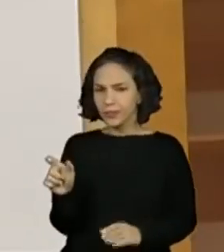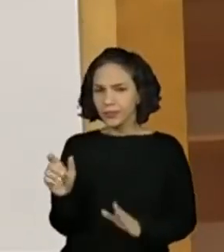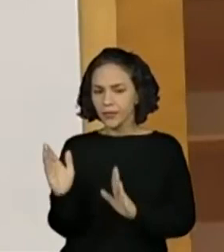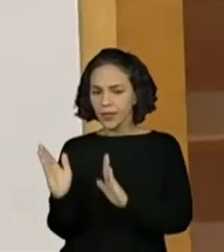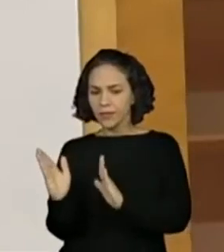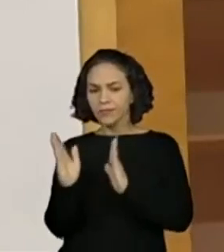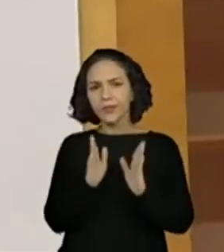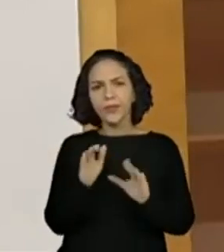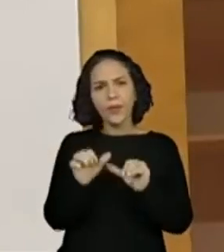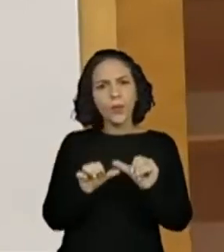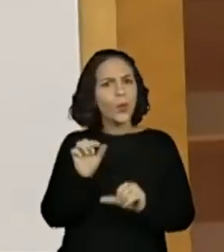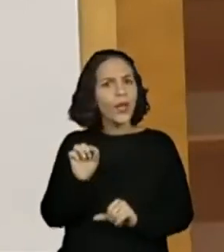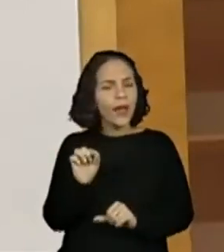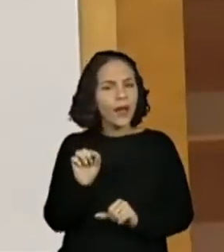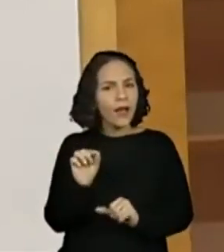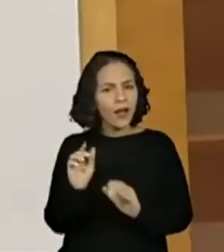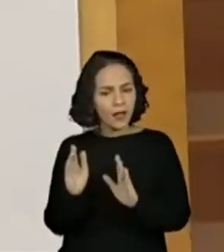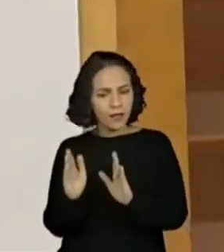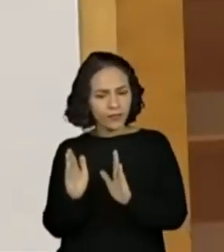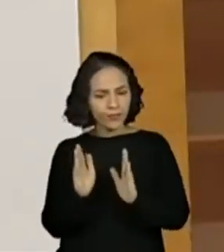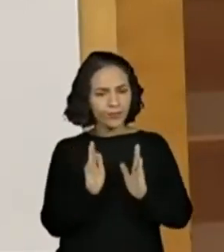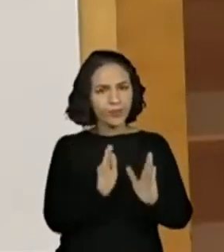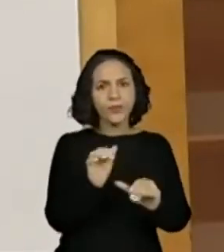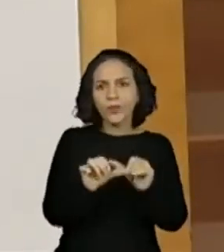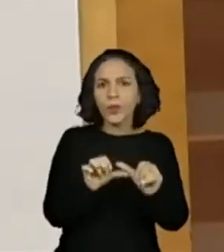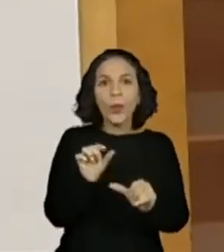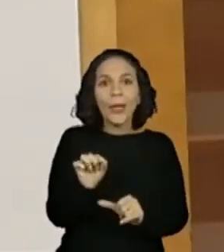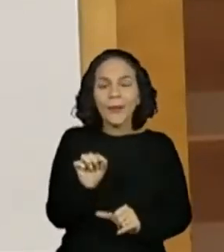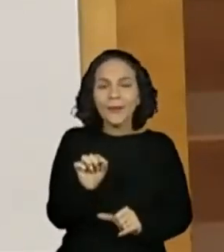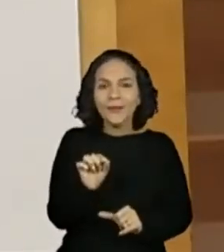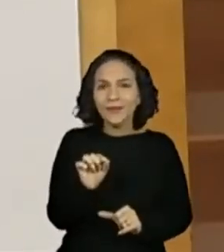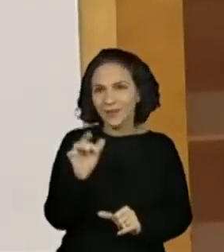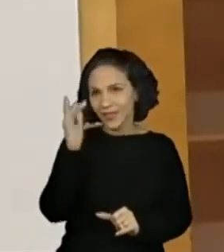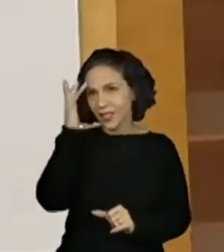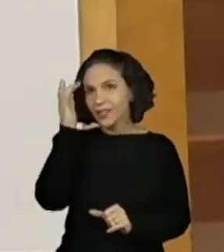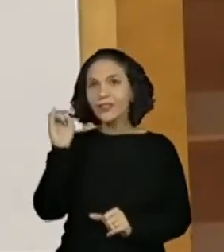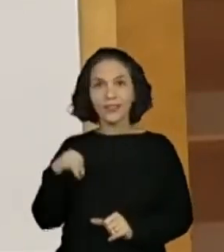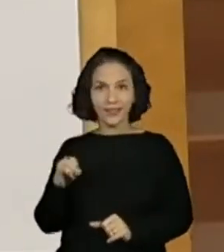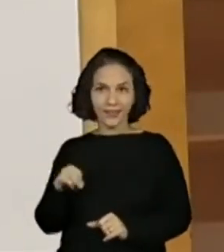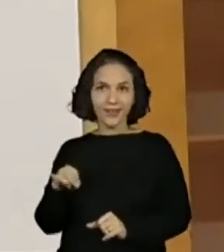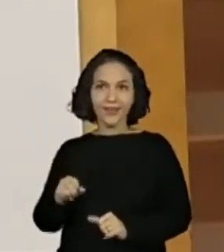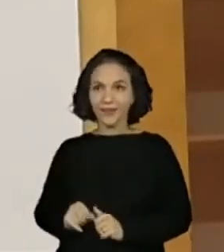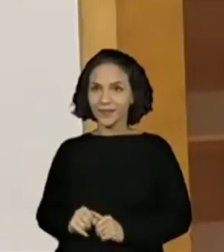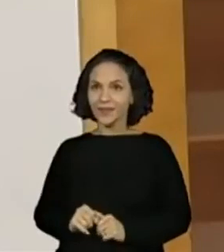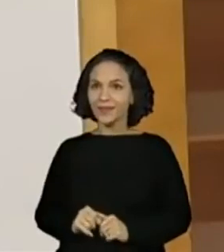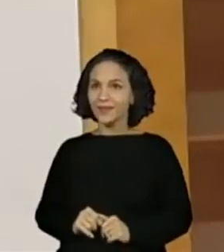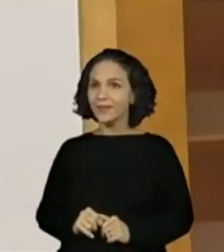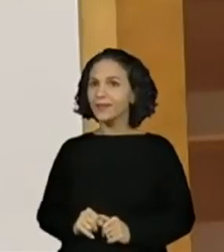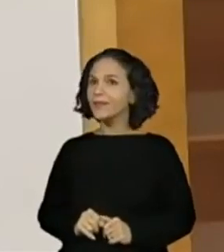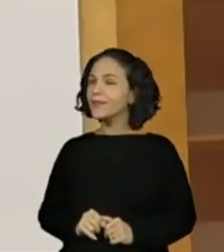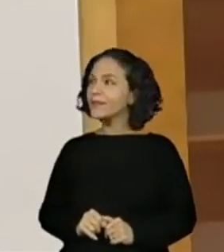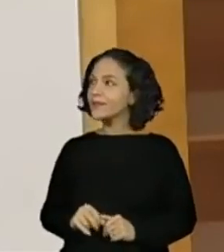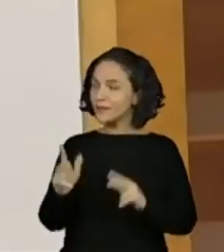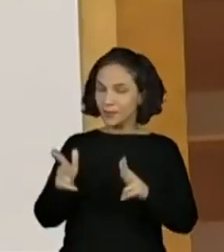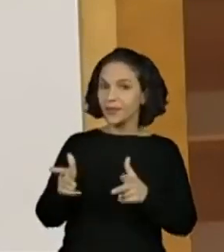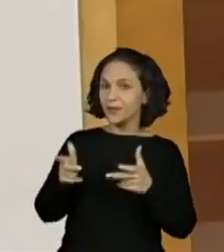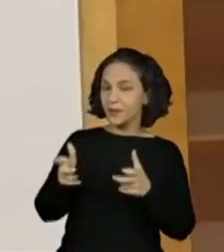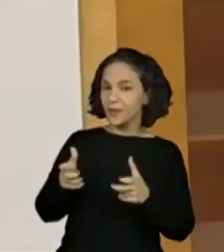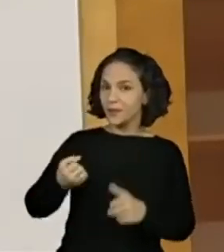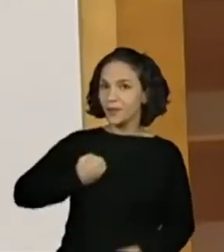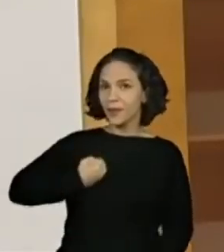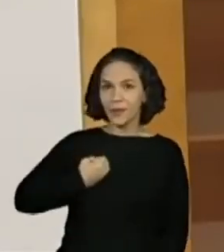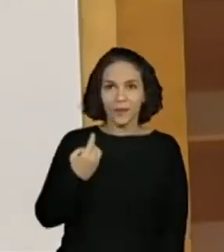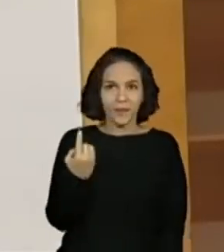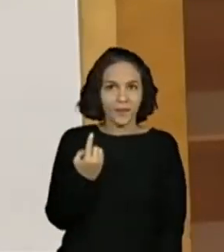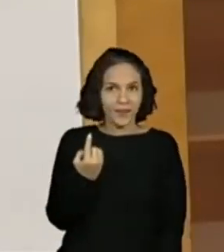Acredito que sim, Ju. Eu acho também que sim. Acho que eles já perceberam que o primeiro algarismo,